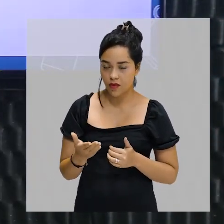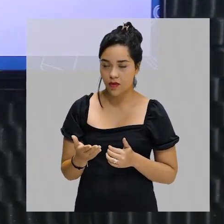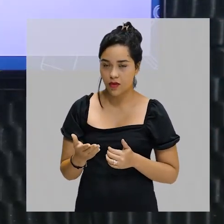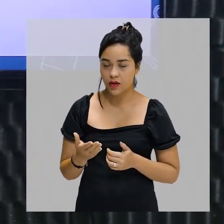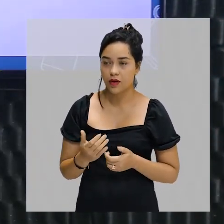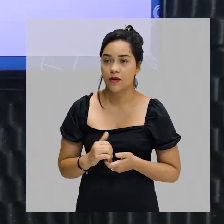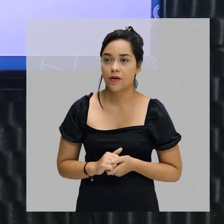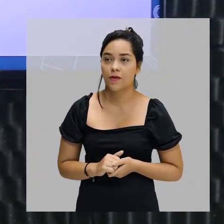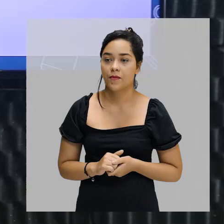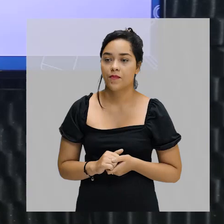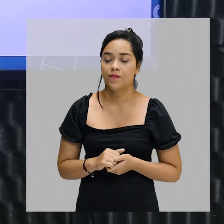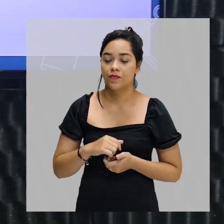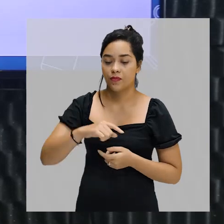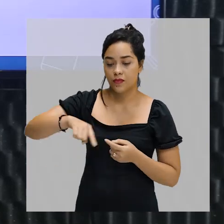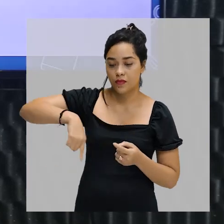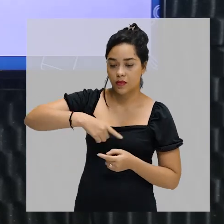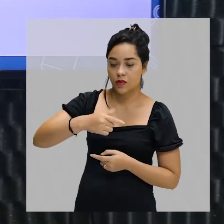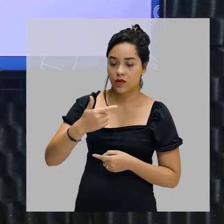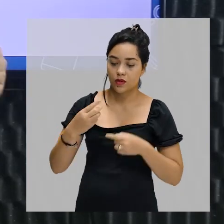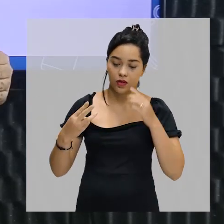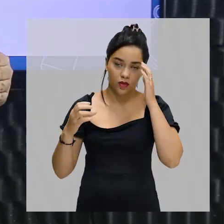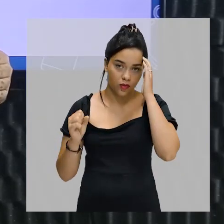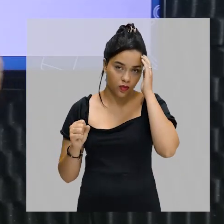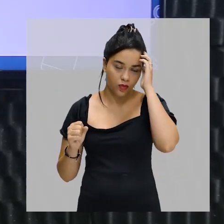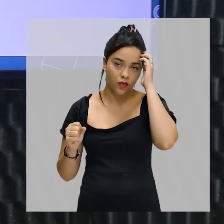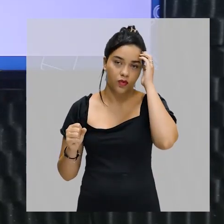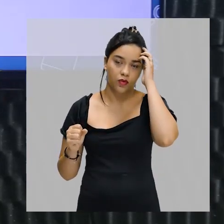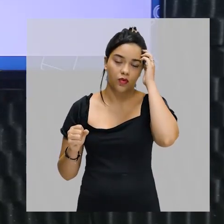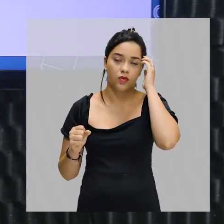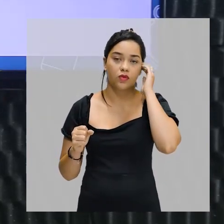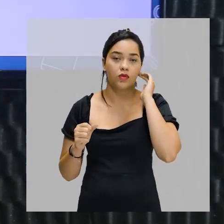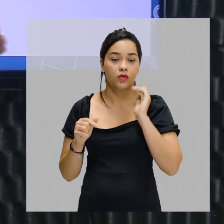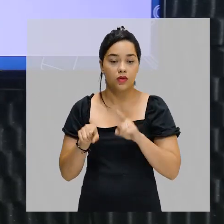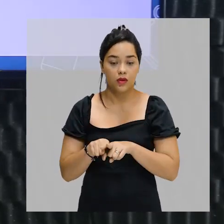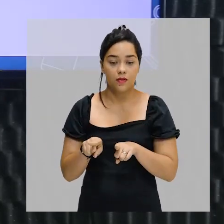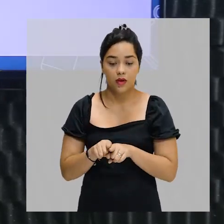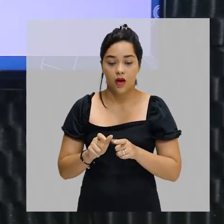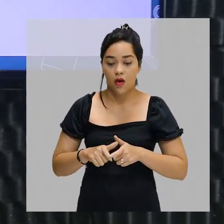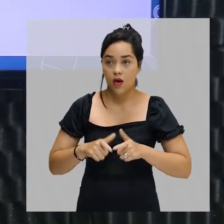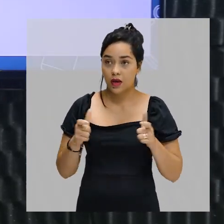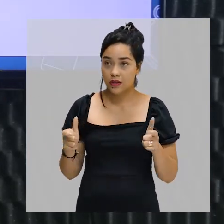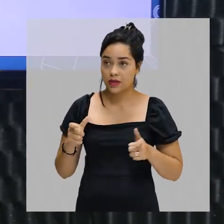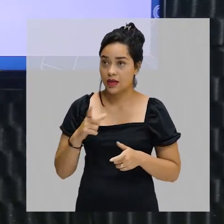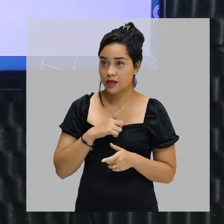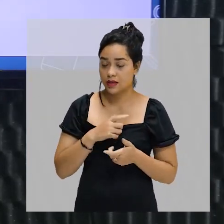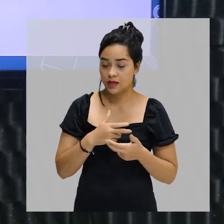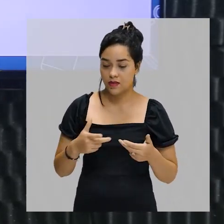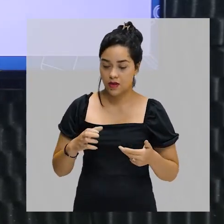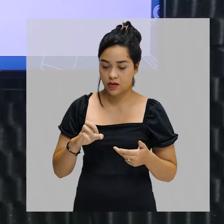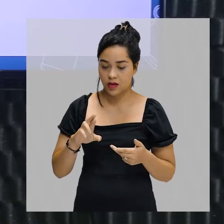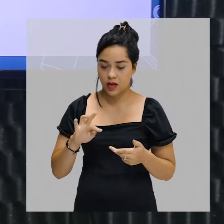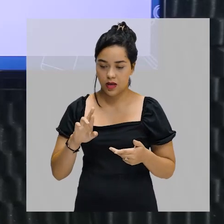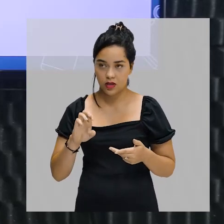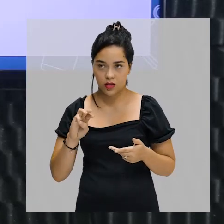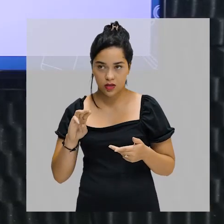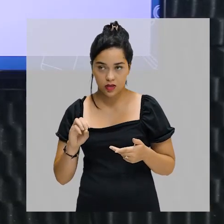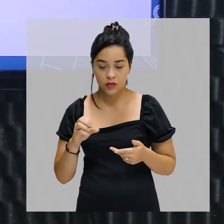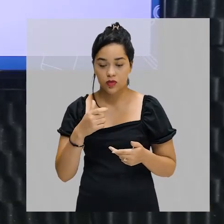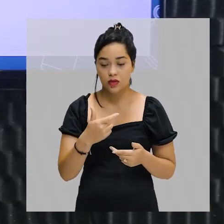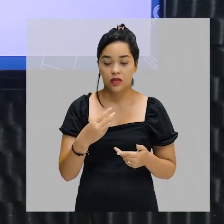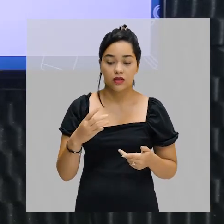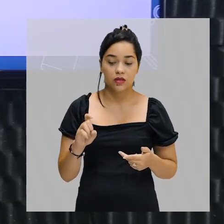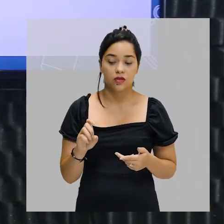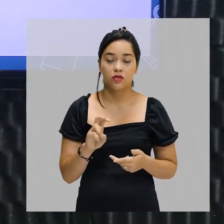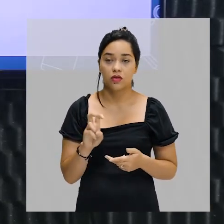né? Centrifugar. O 238 ele vai, né, alcançar esses extremos e o 235